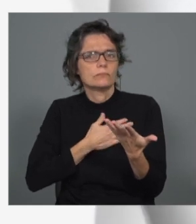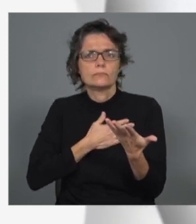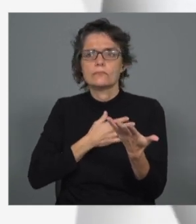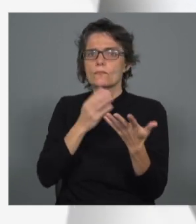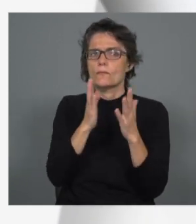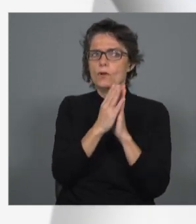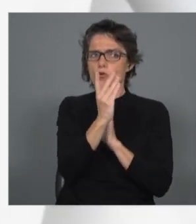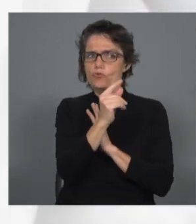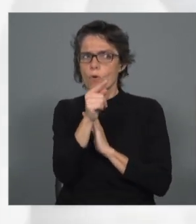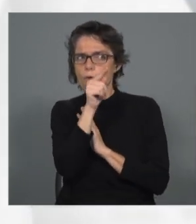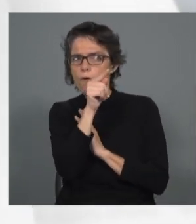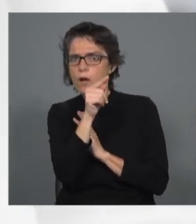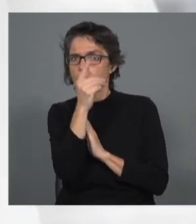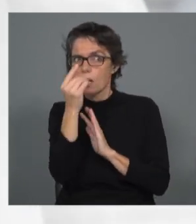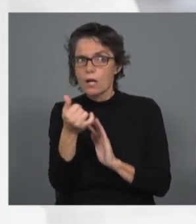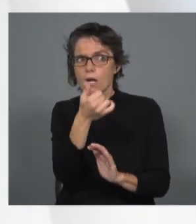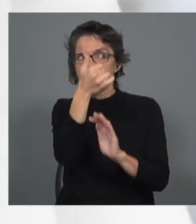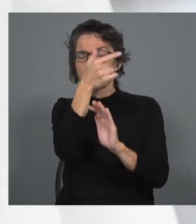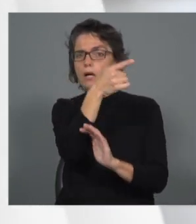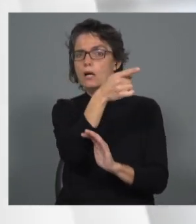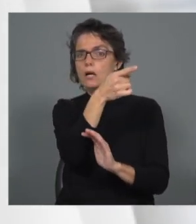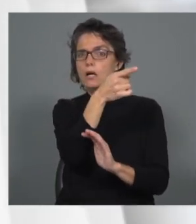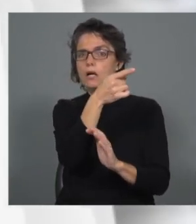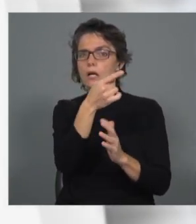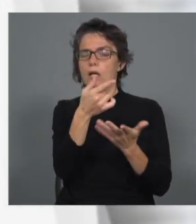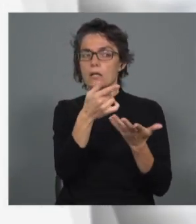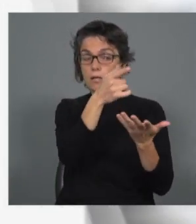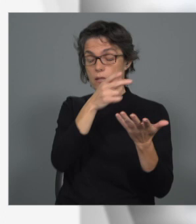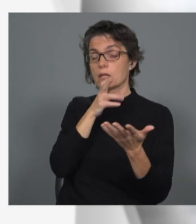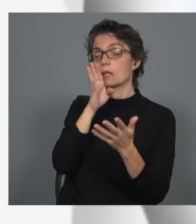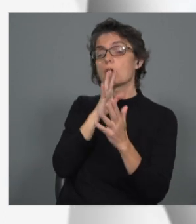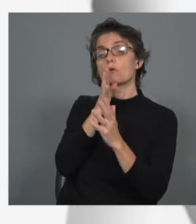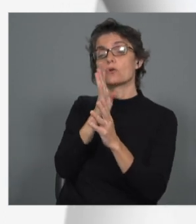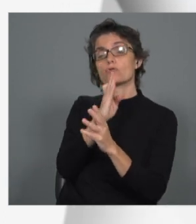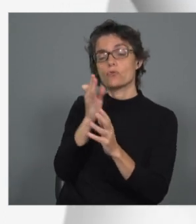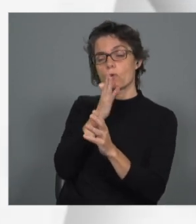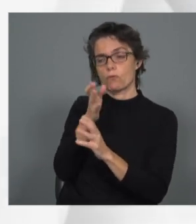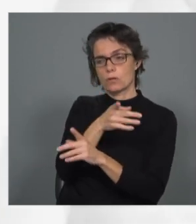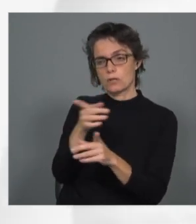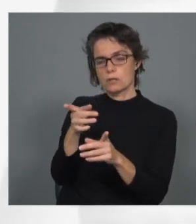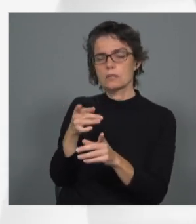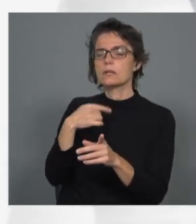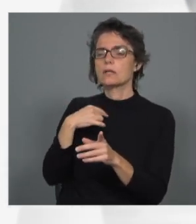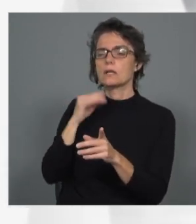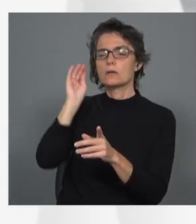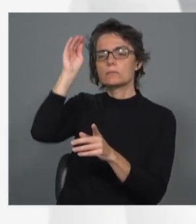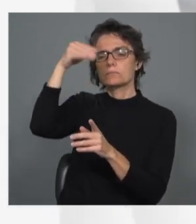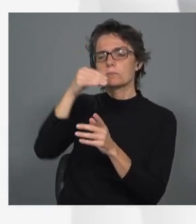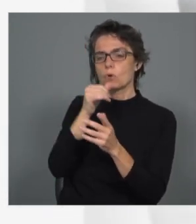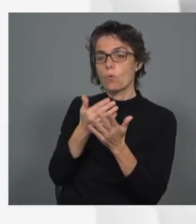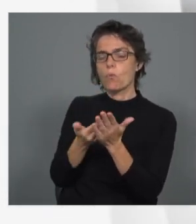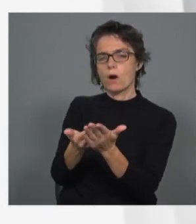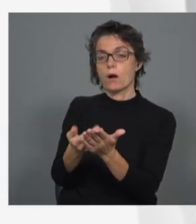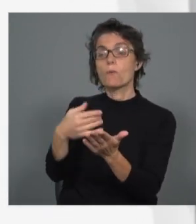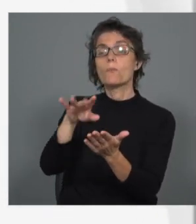não seria o Messias, ele tomou a palavra e disse a todos: eu batizo-vos com água,